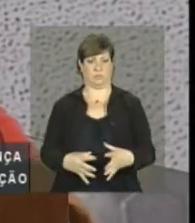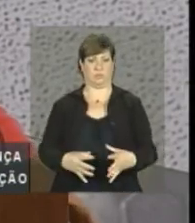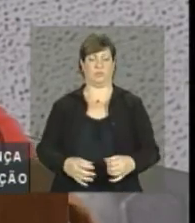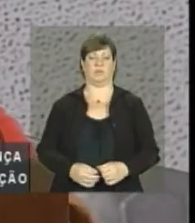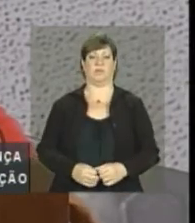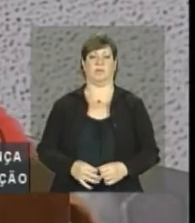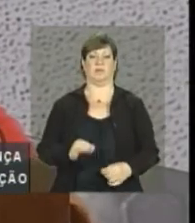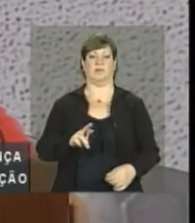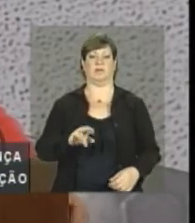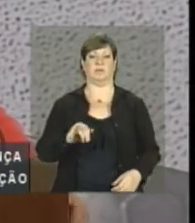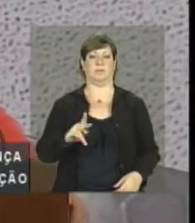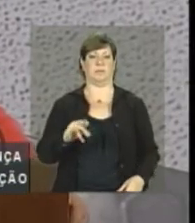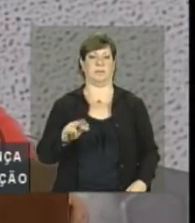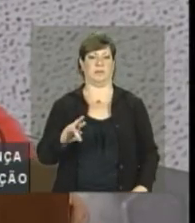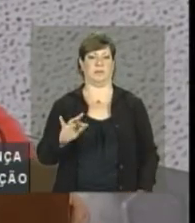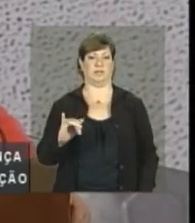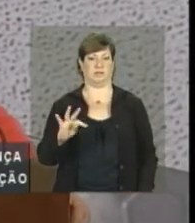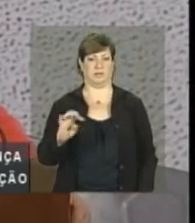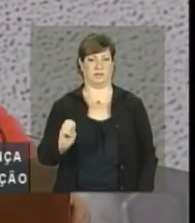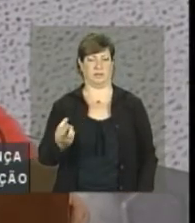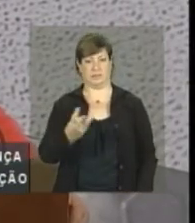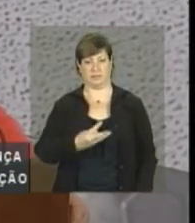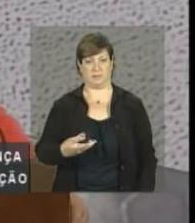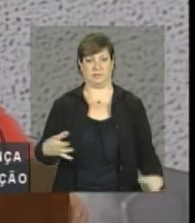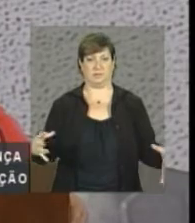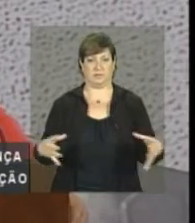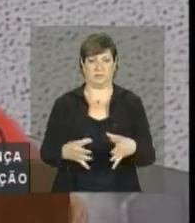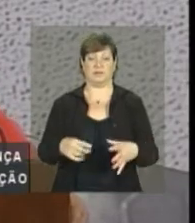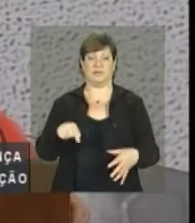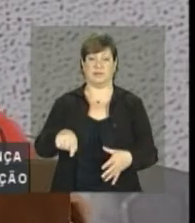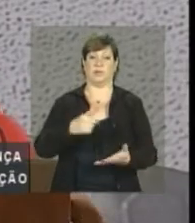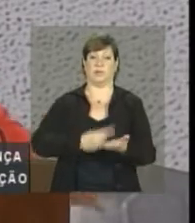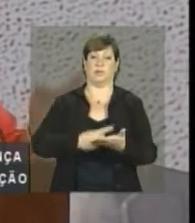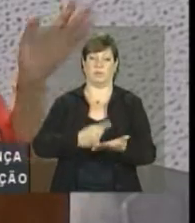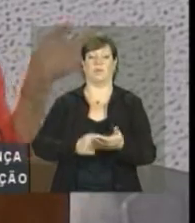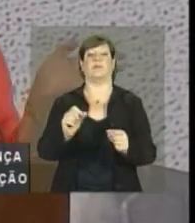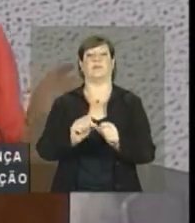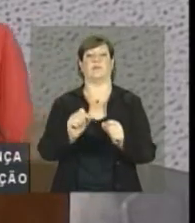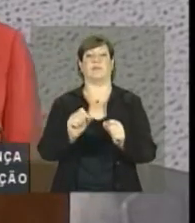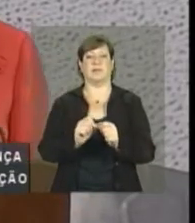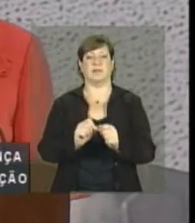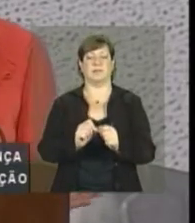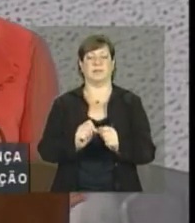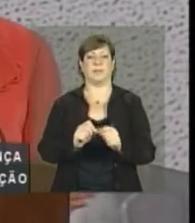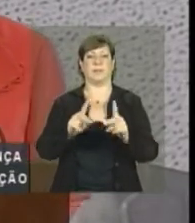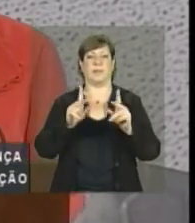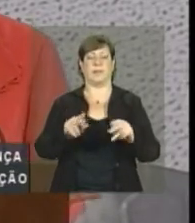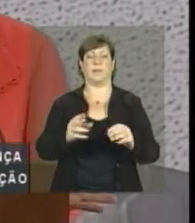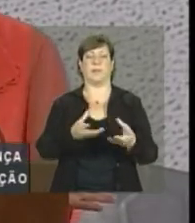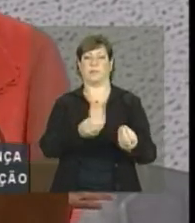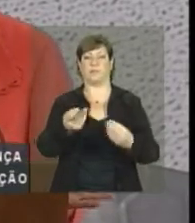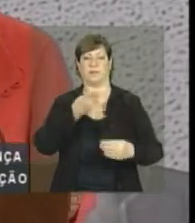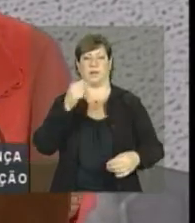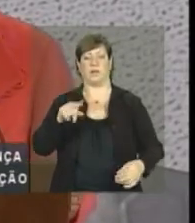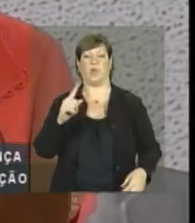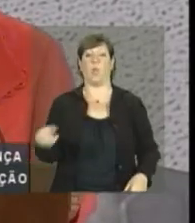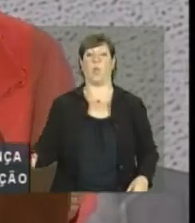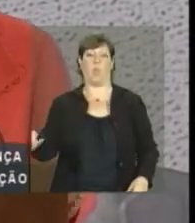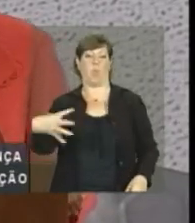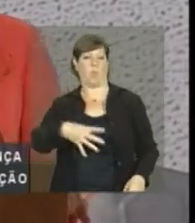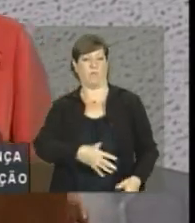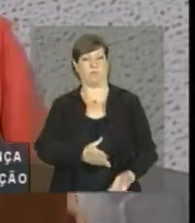acordo tripartite, ele cria, como muitos disseram aqui, um novo